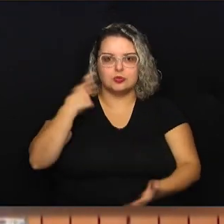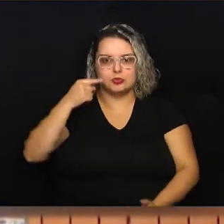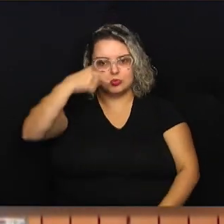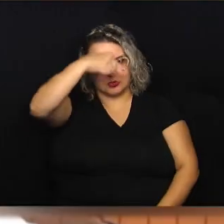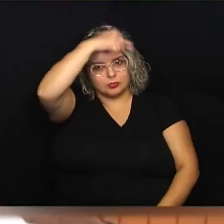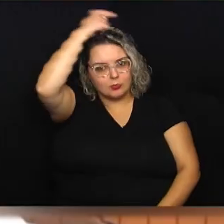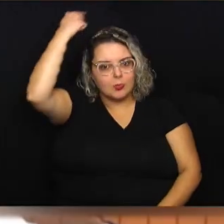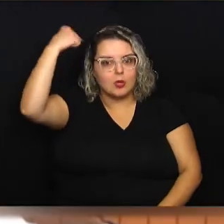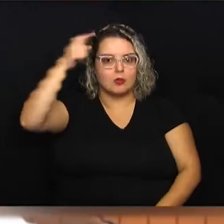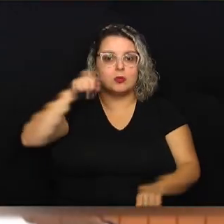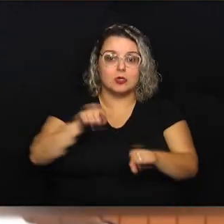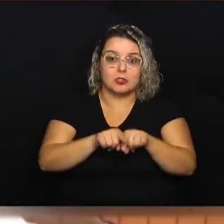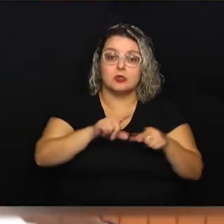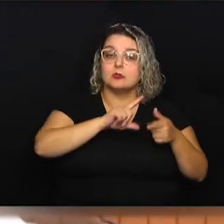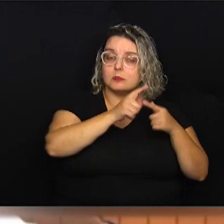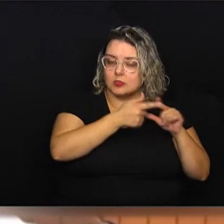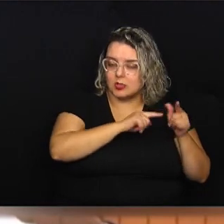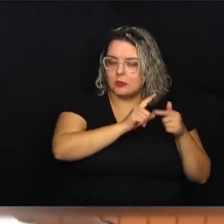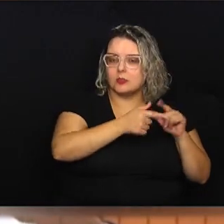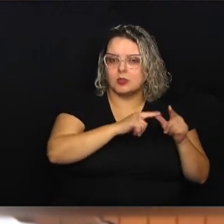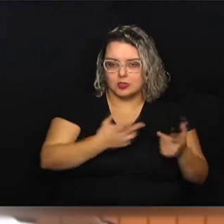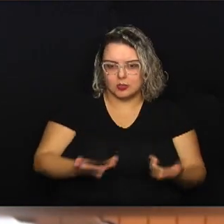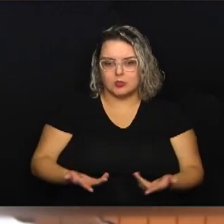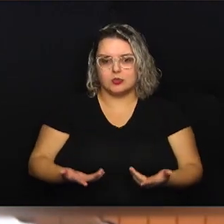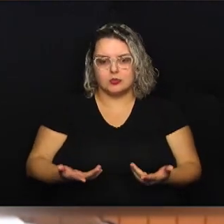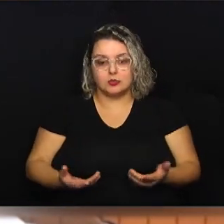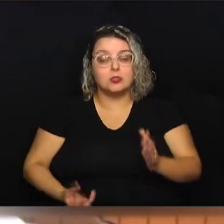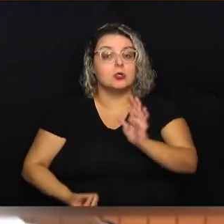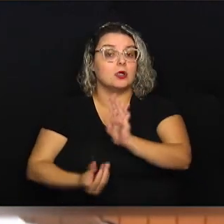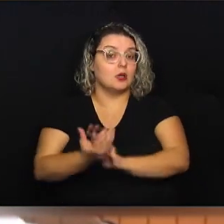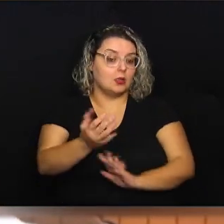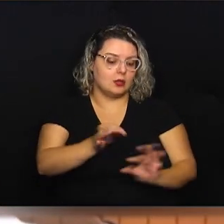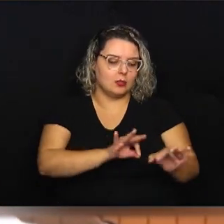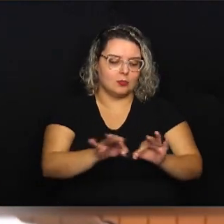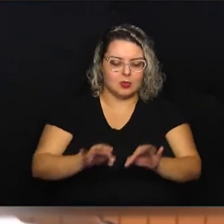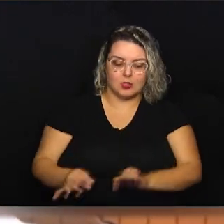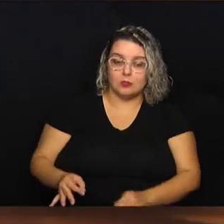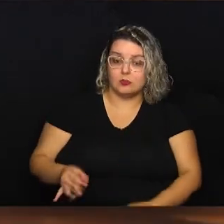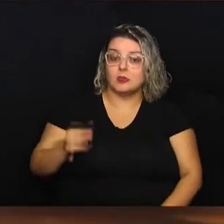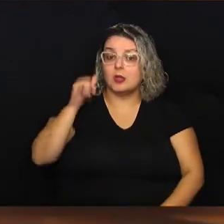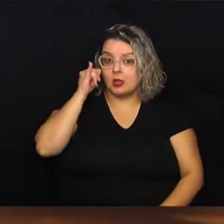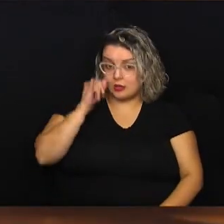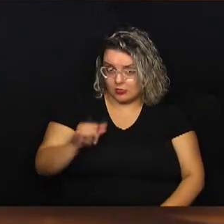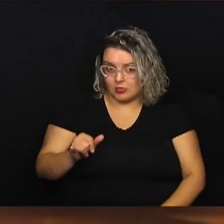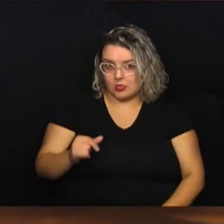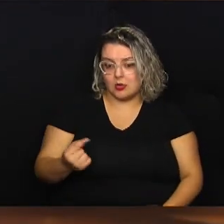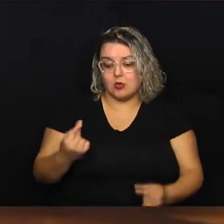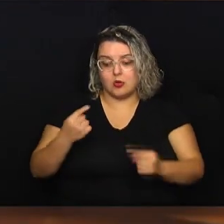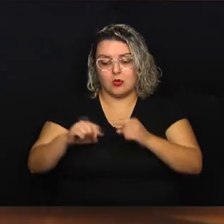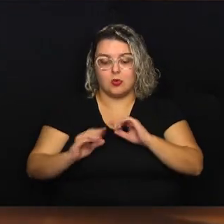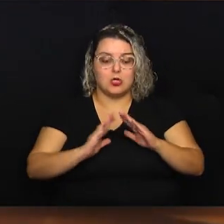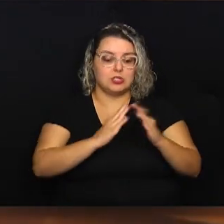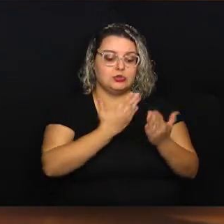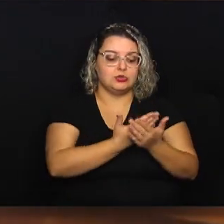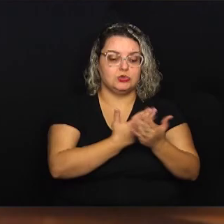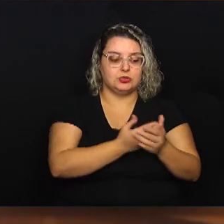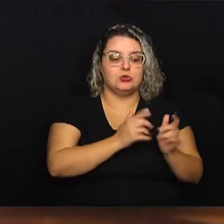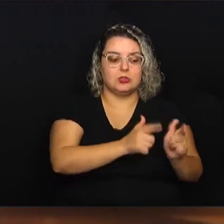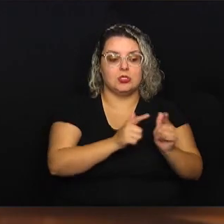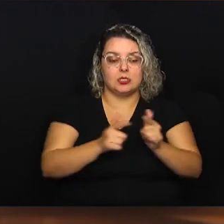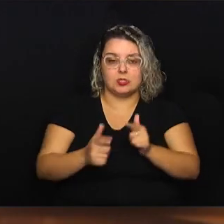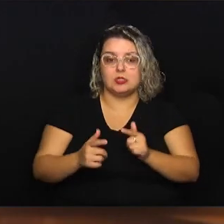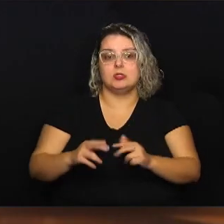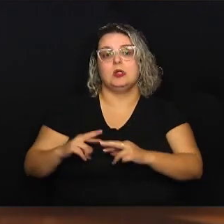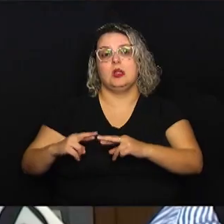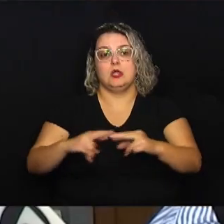Paulo Gaspar e Major Jaime, instituindo o programa de prevenção contra atentados em escolas da